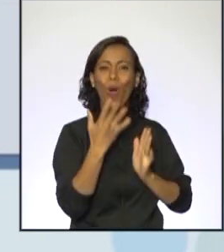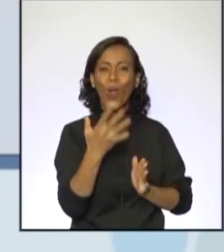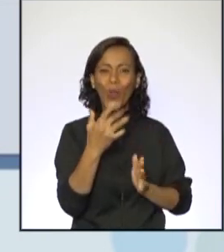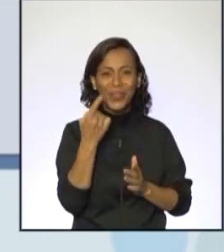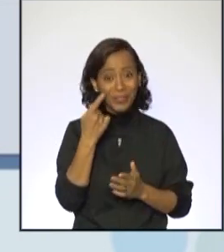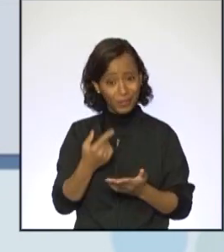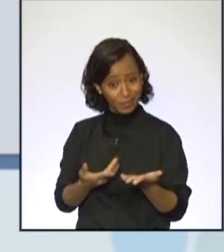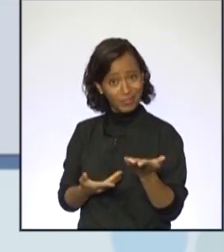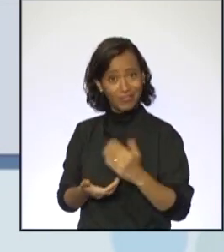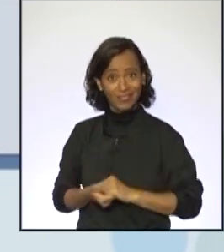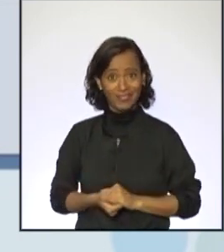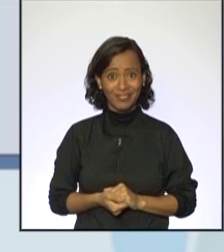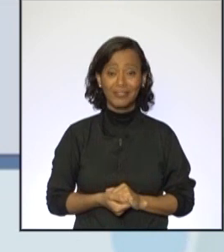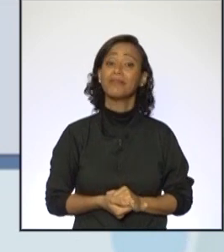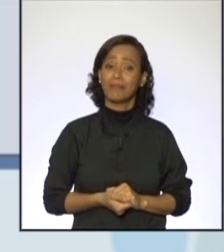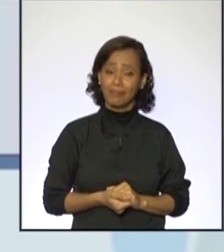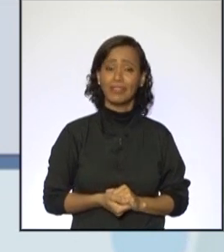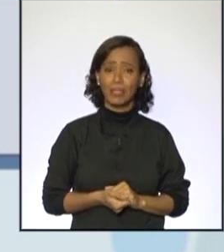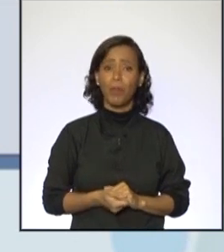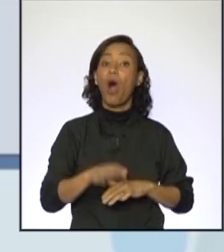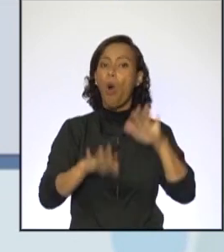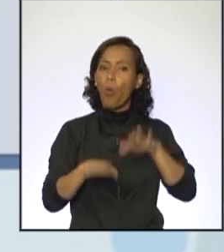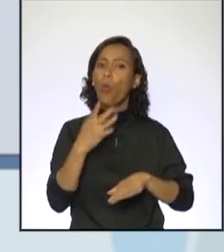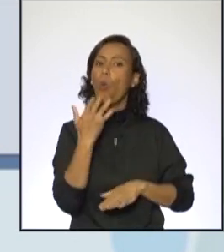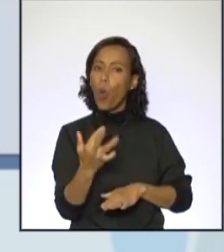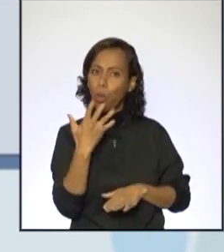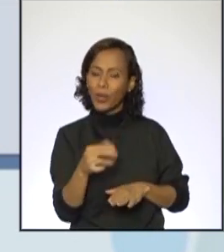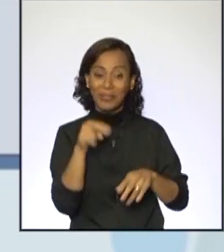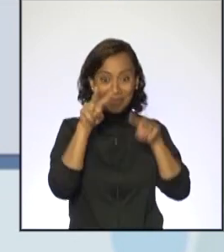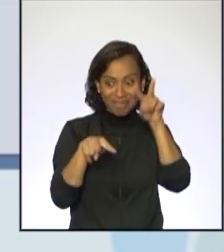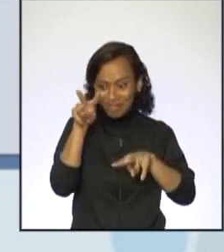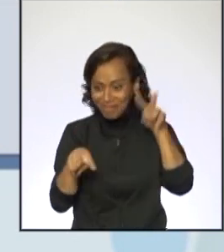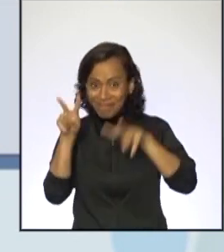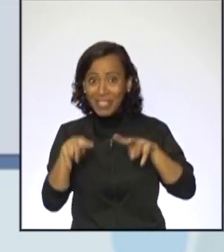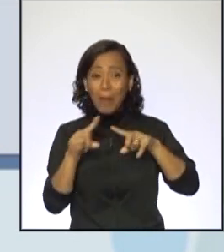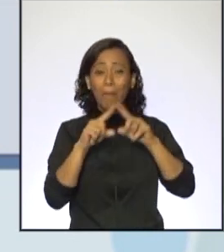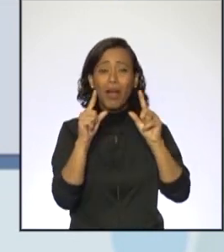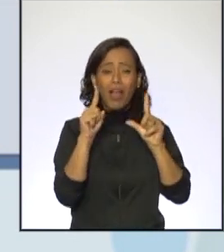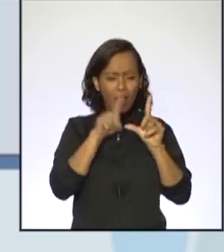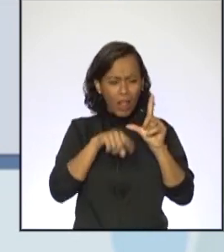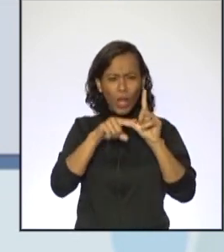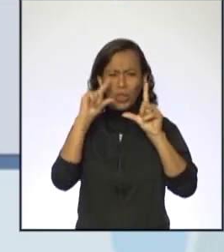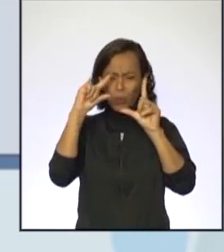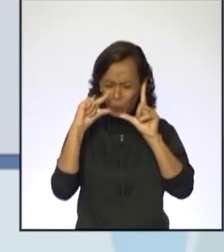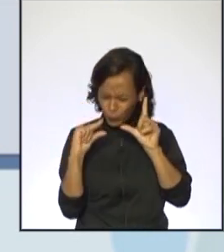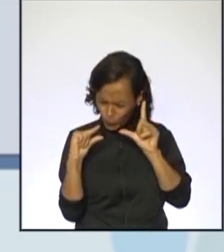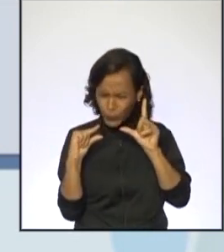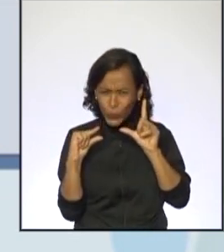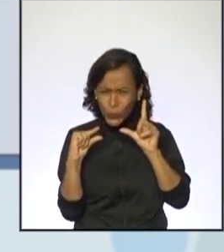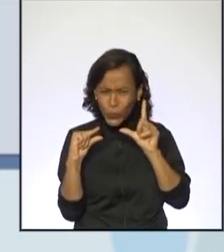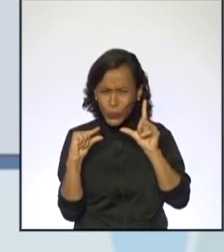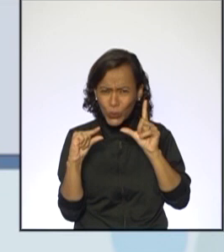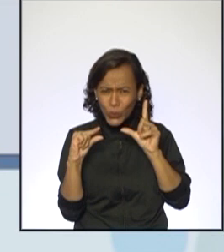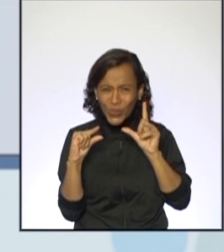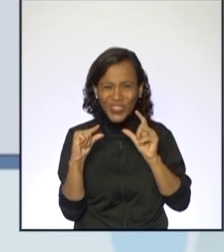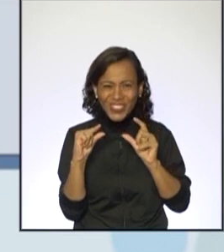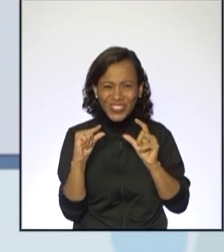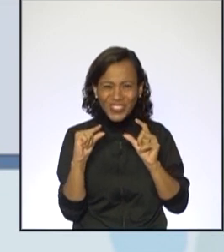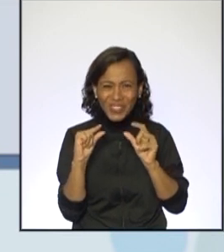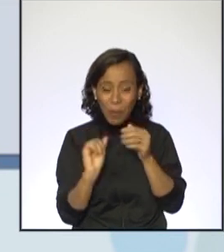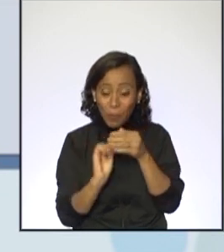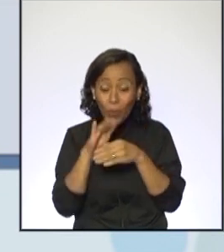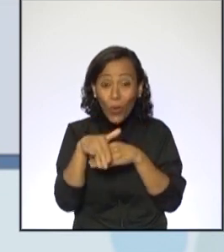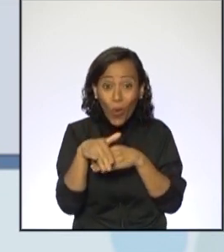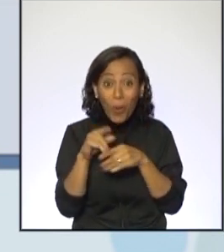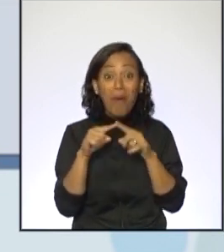Sim. Foram essas partes que nós lemos. Exatamente. Só que tem umas letras minúsculas ali. Ouvir som no transporte público,